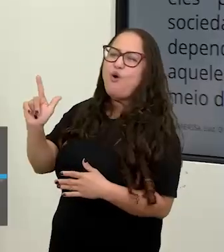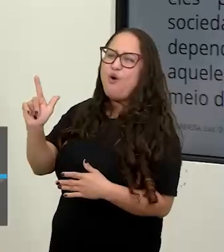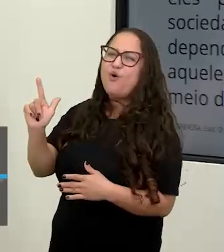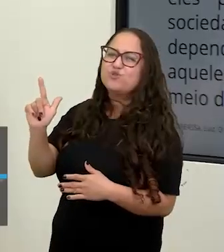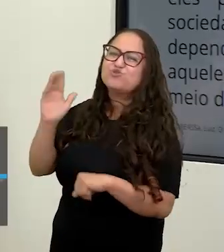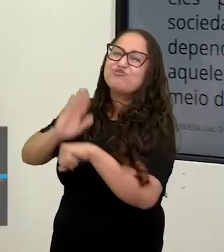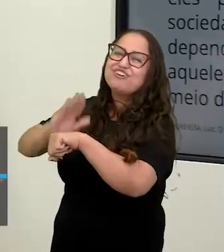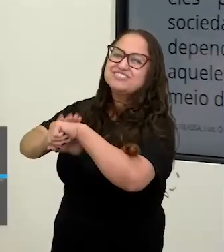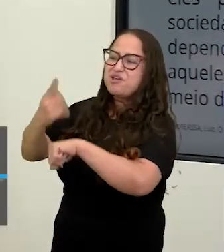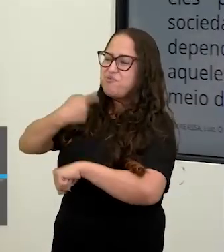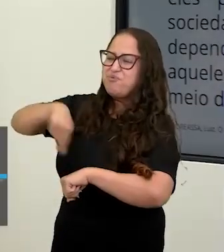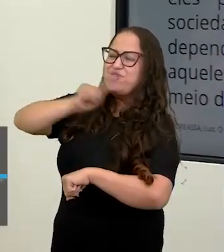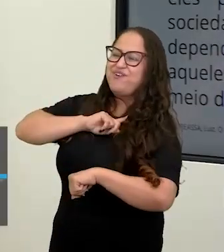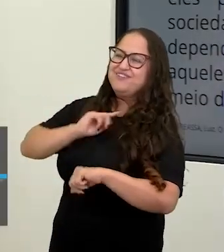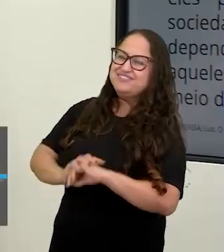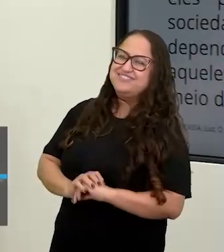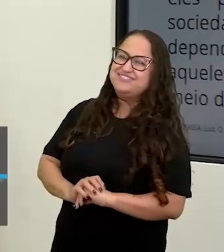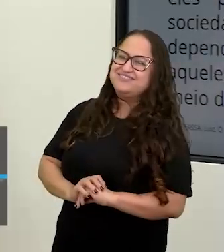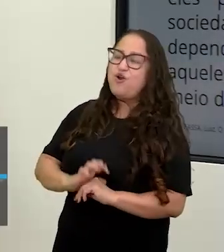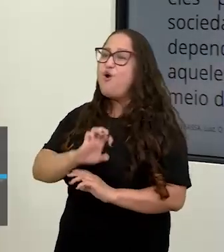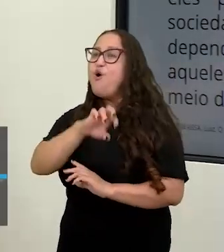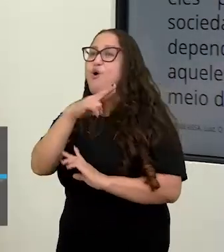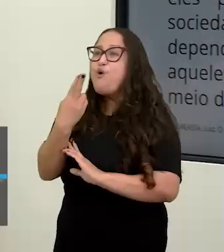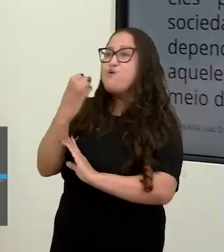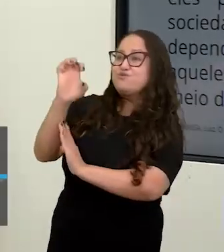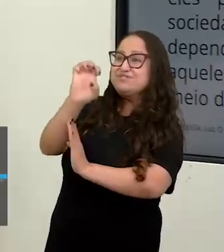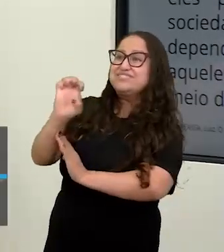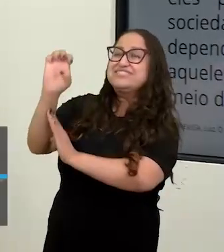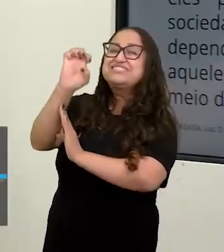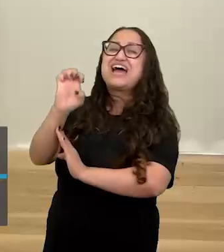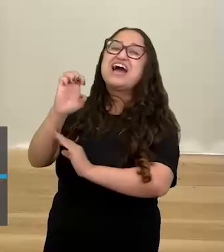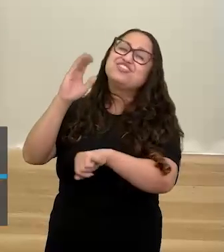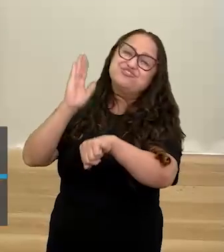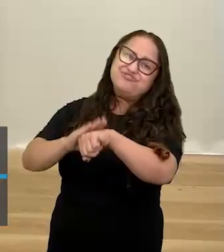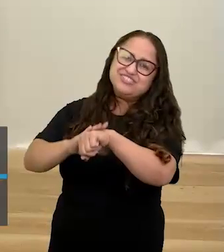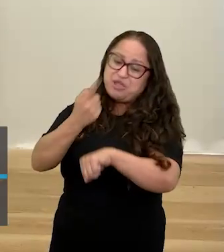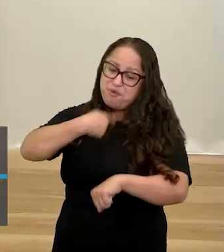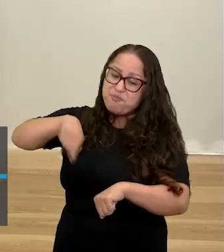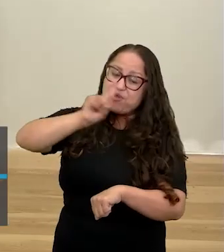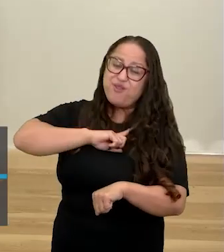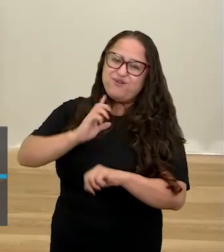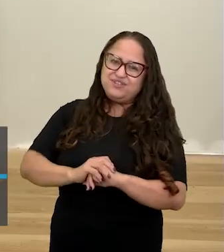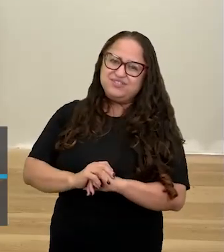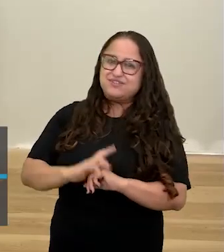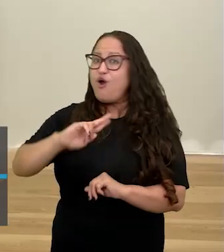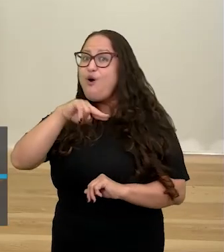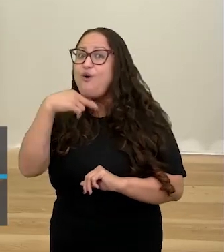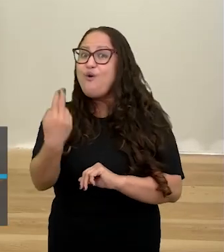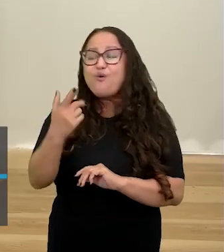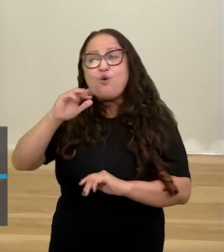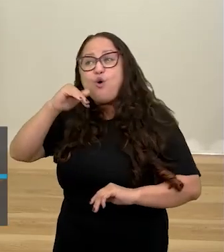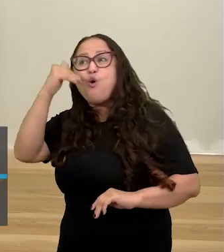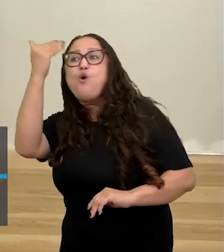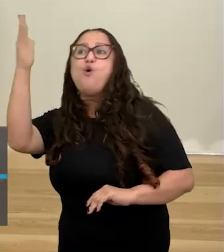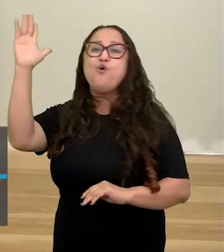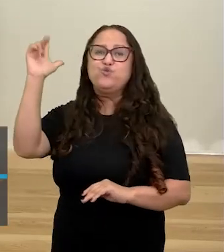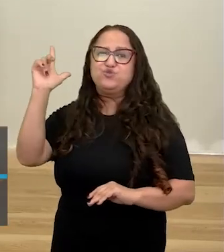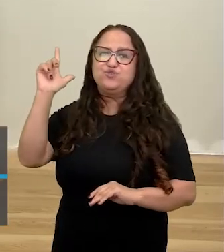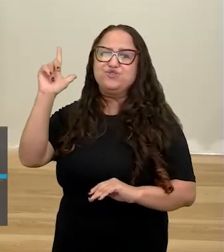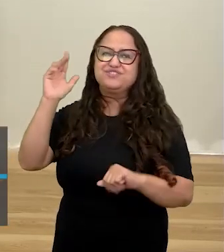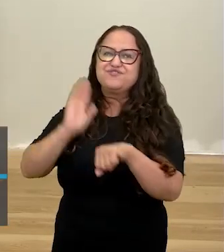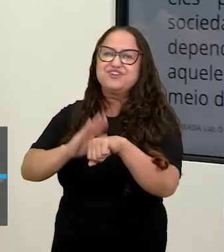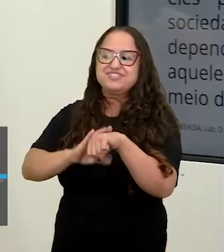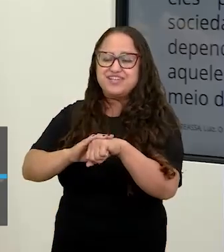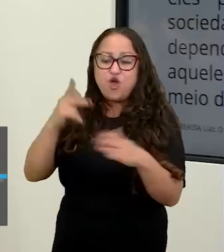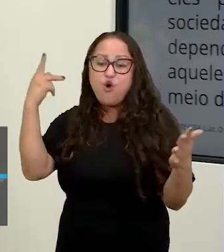um Estado, por alguma coisa desse tipo, para alguma entidade exterior, o zelo das nossas vidas,